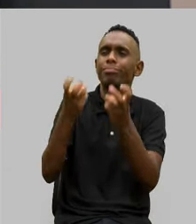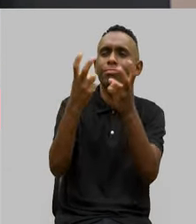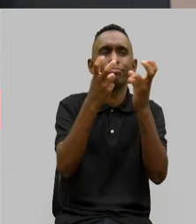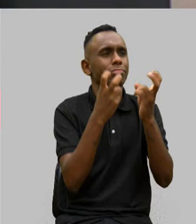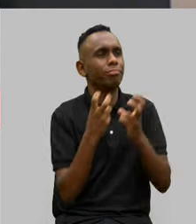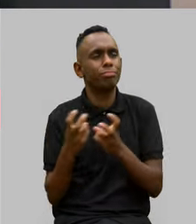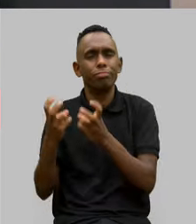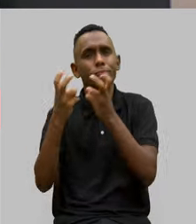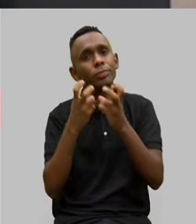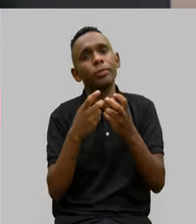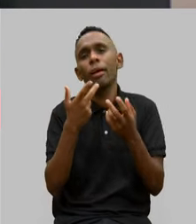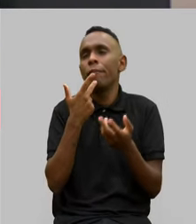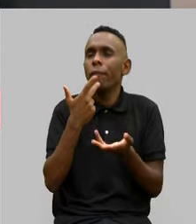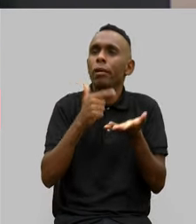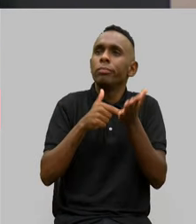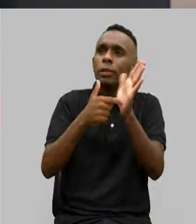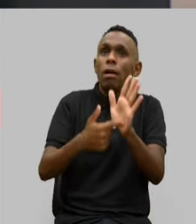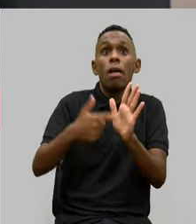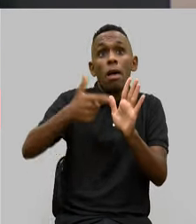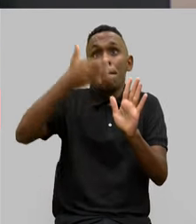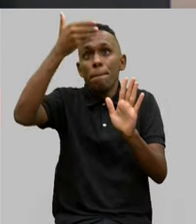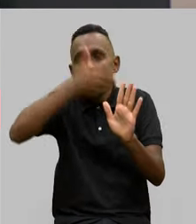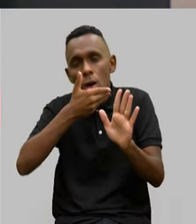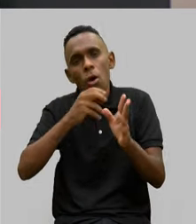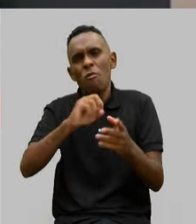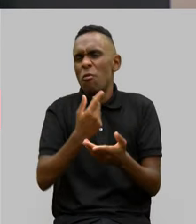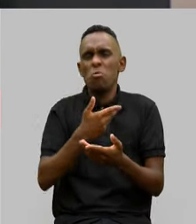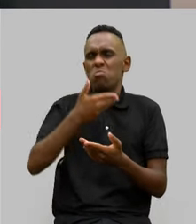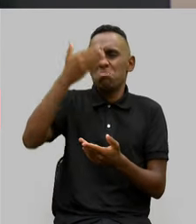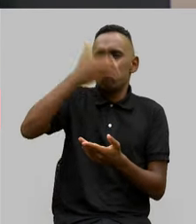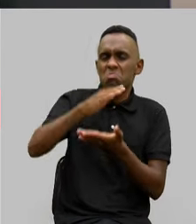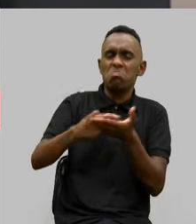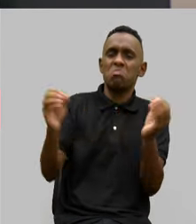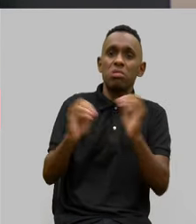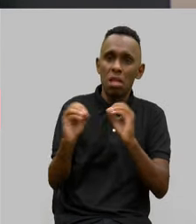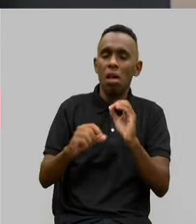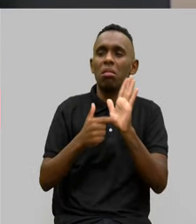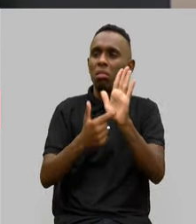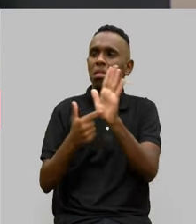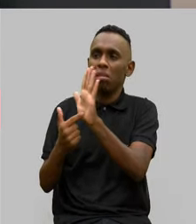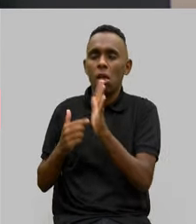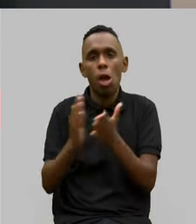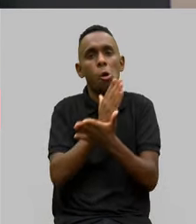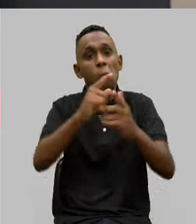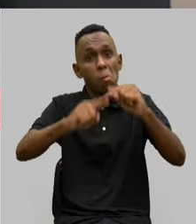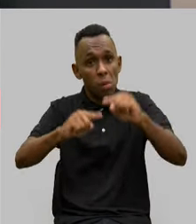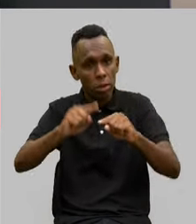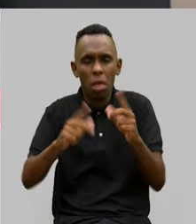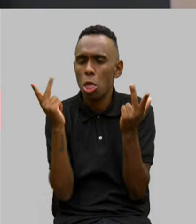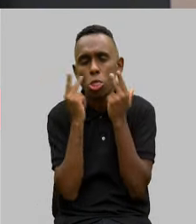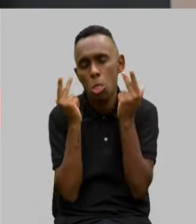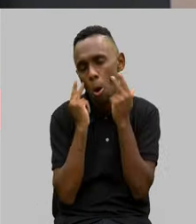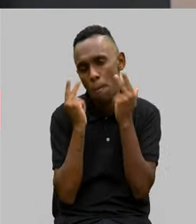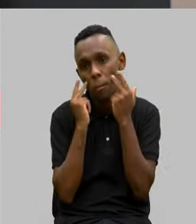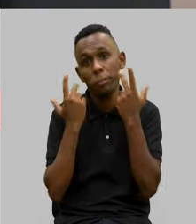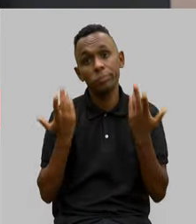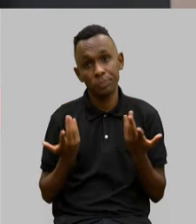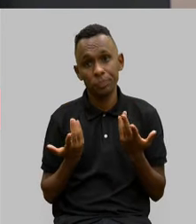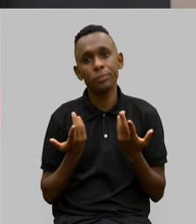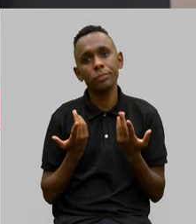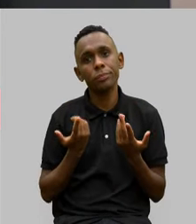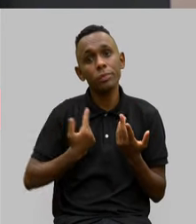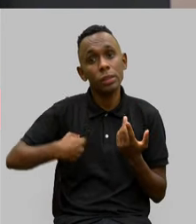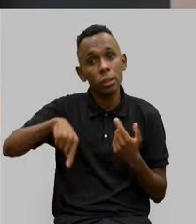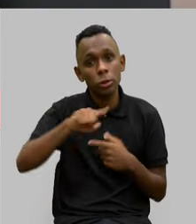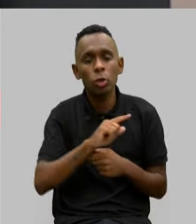na relatando eficácia ou ineficácia de determinados produtos isso ente comum né a gente